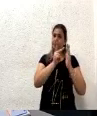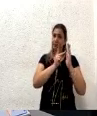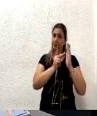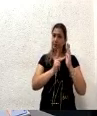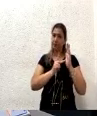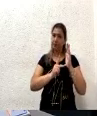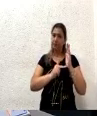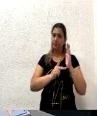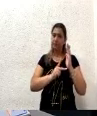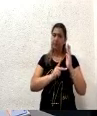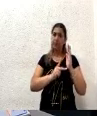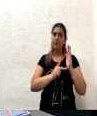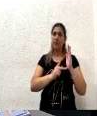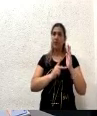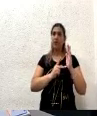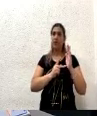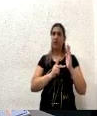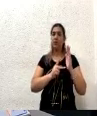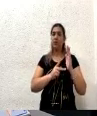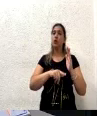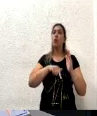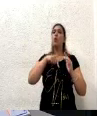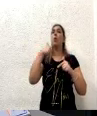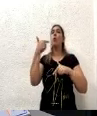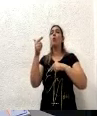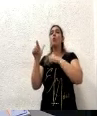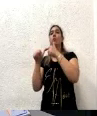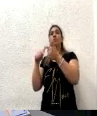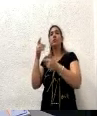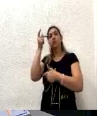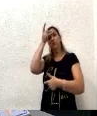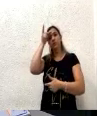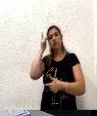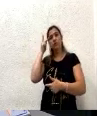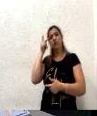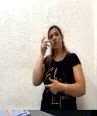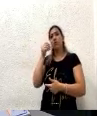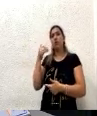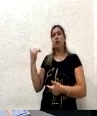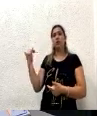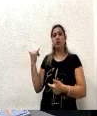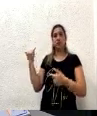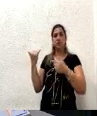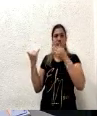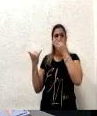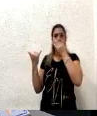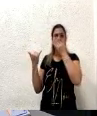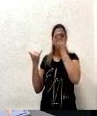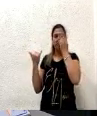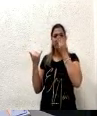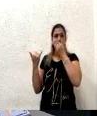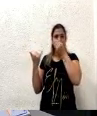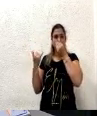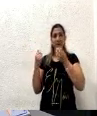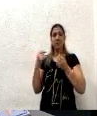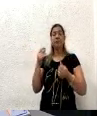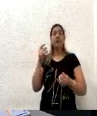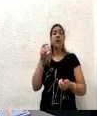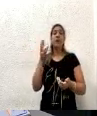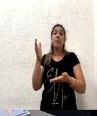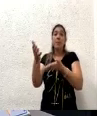tempo, que outras pessoas lá atrás acabaram que pegando a demanda, não conseguiram